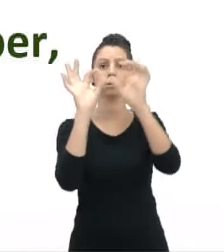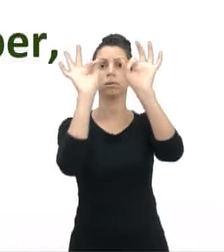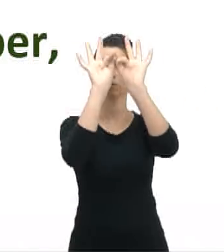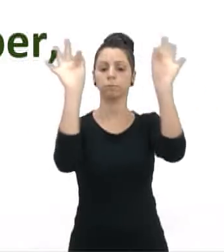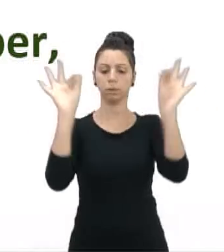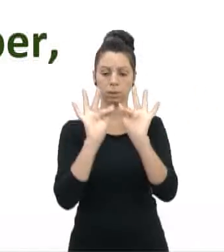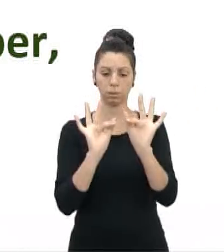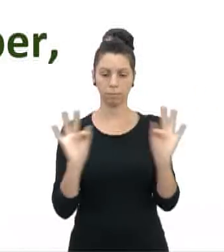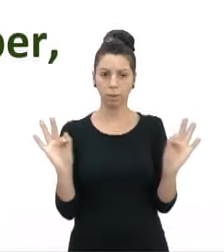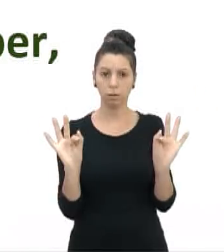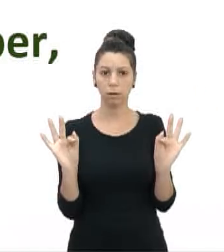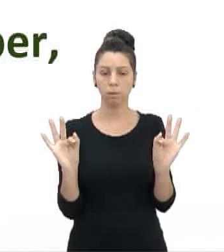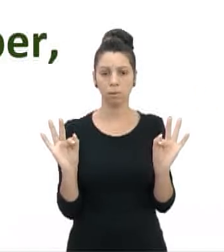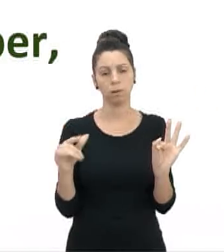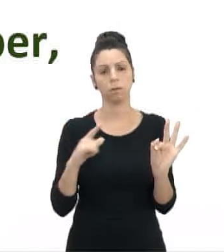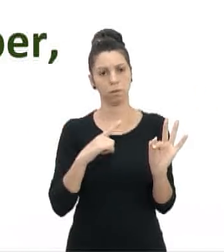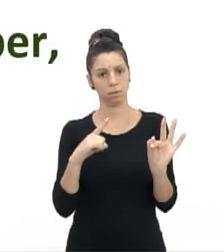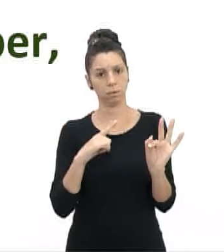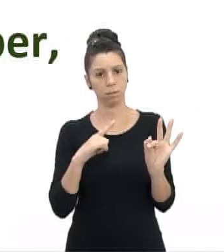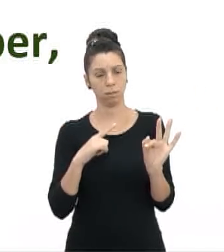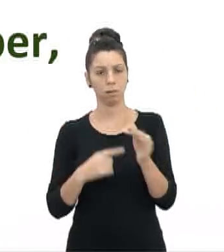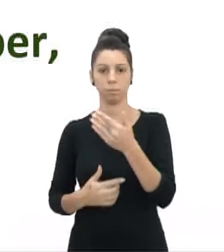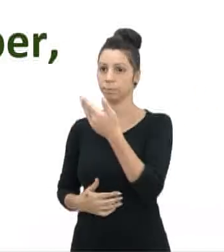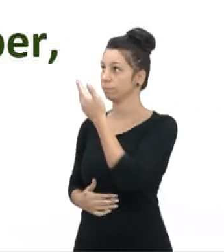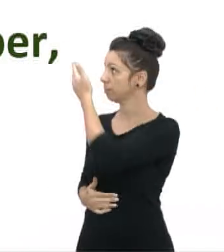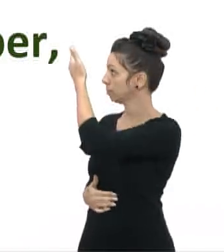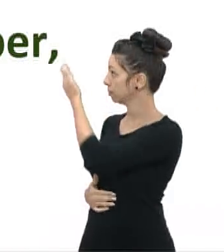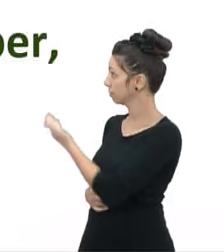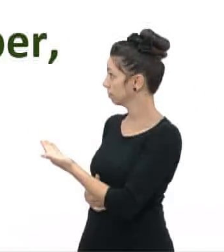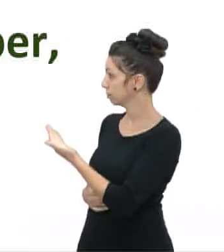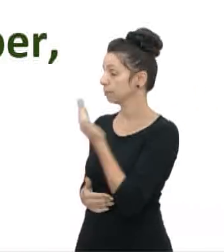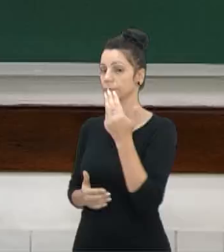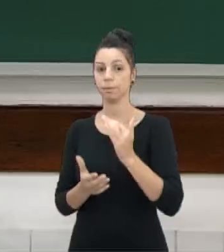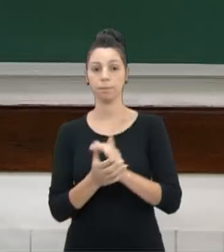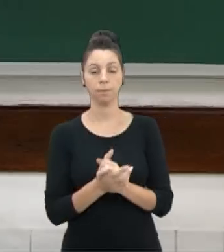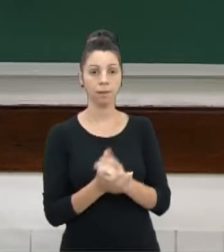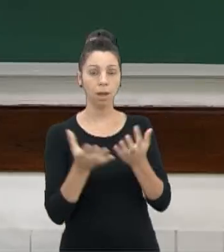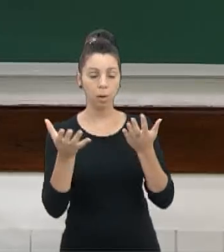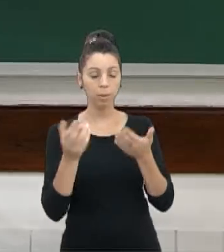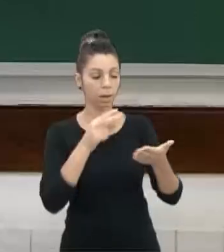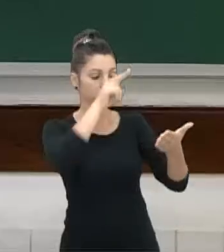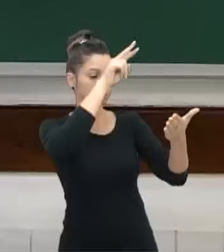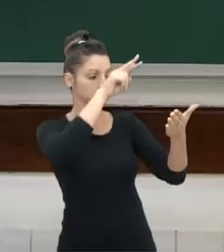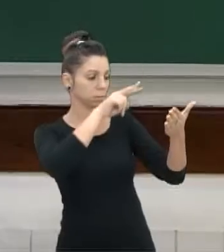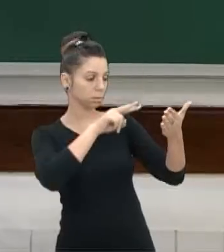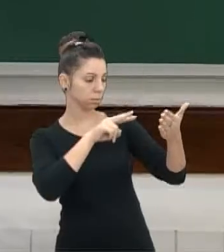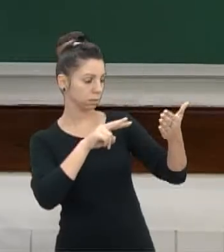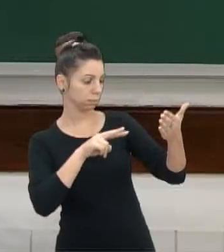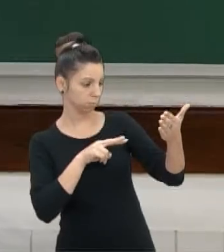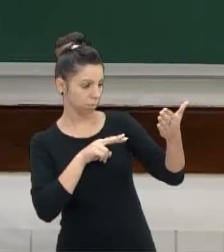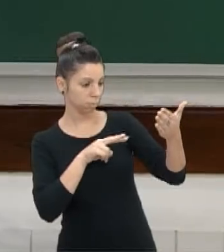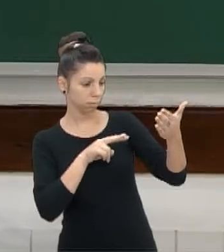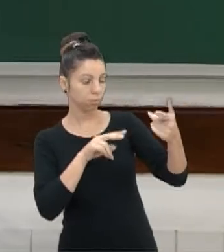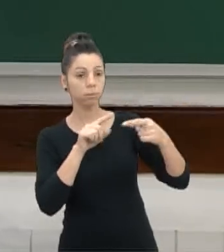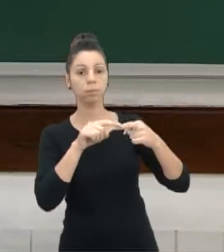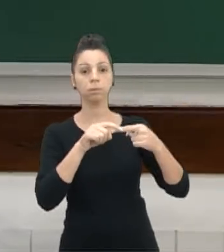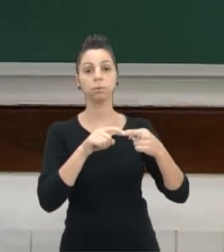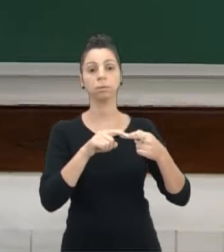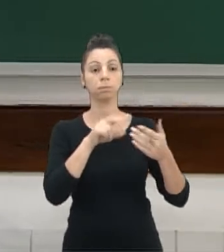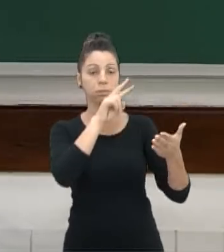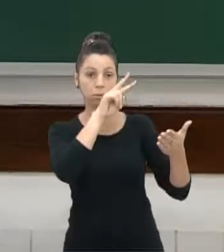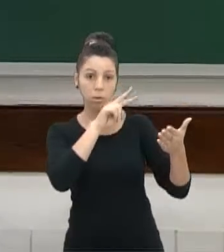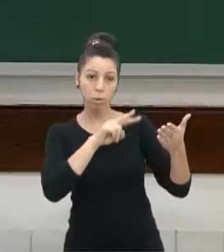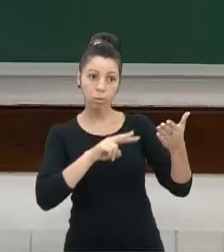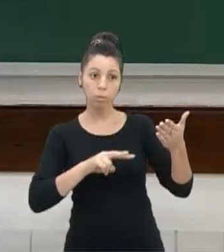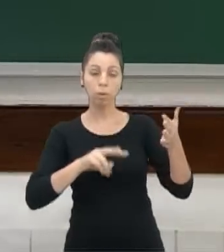ou premissas que eu coloquei para vocês estão aqui. Quero que você leia de novo essas frases e a gente leu